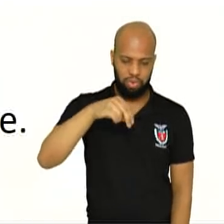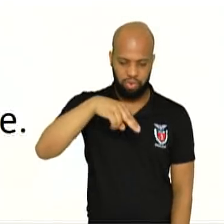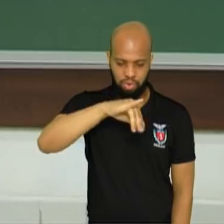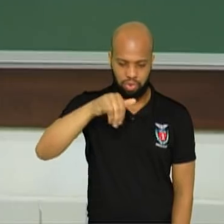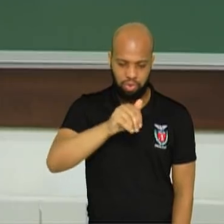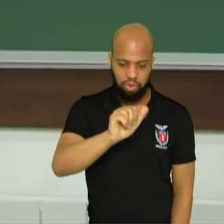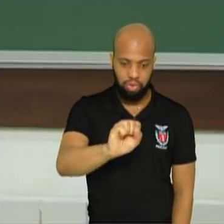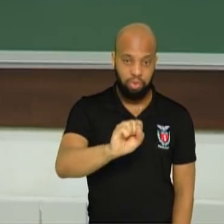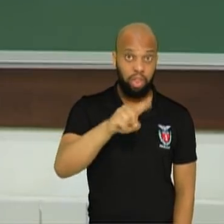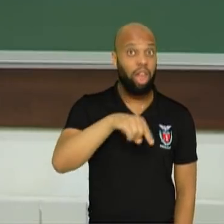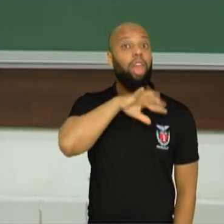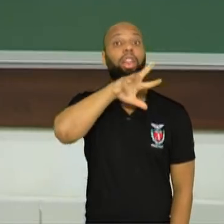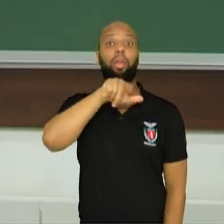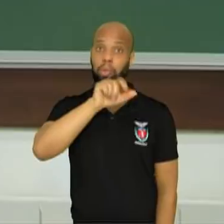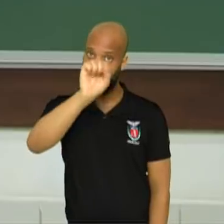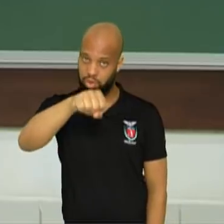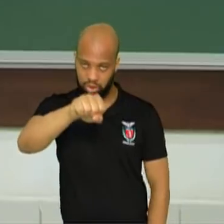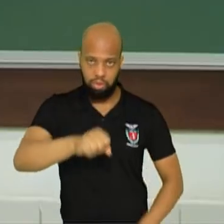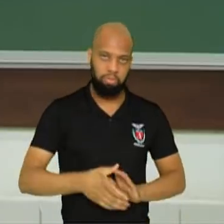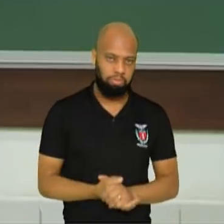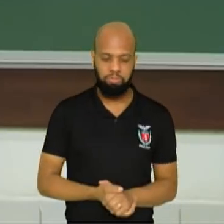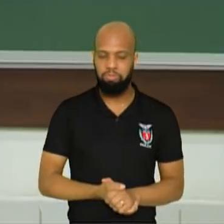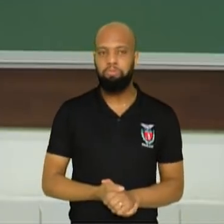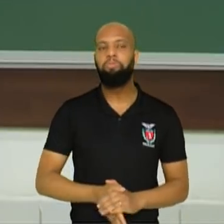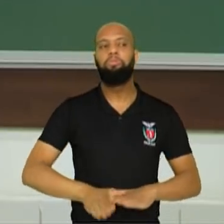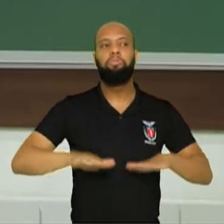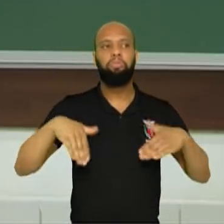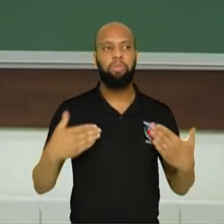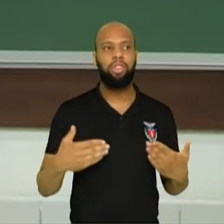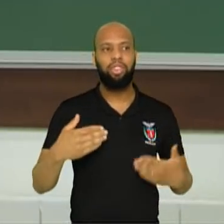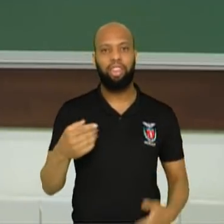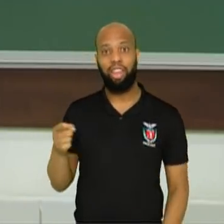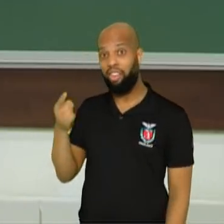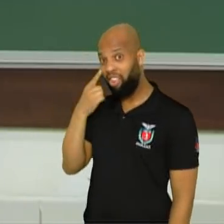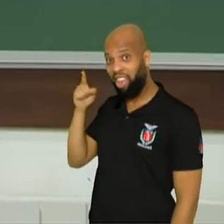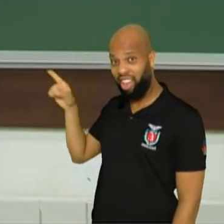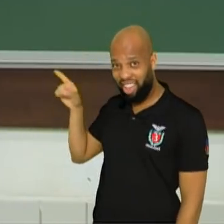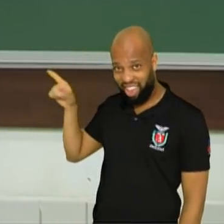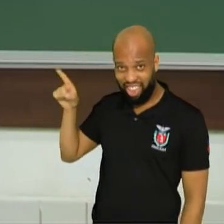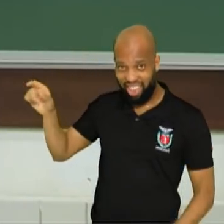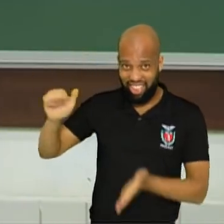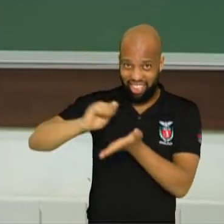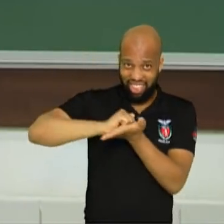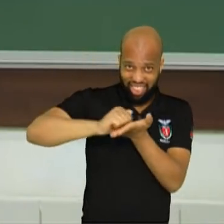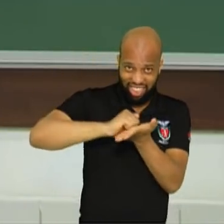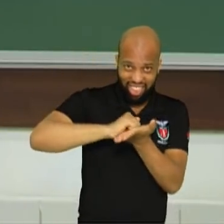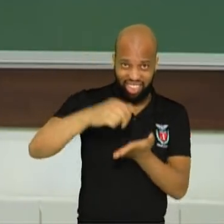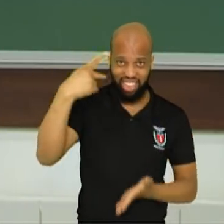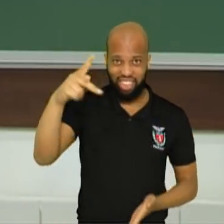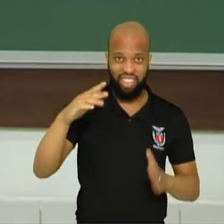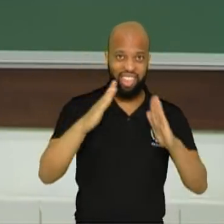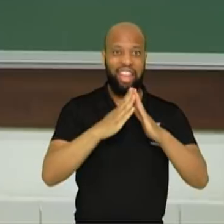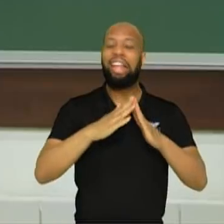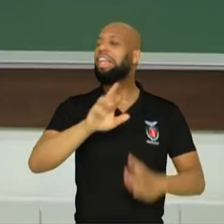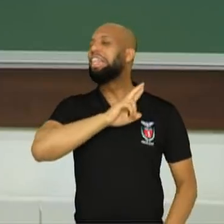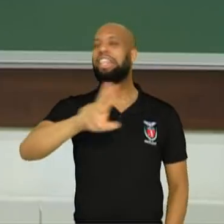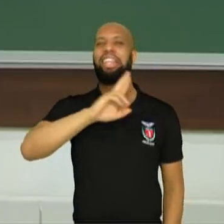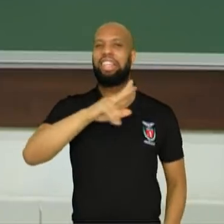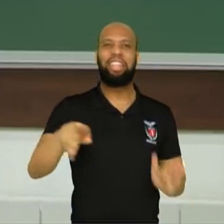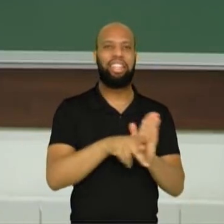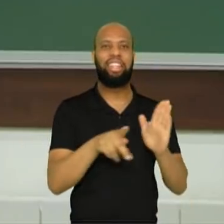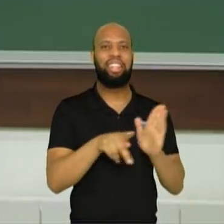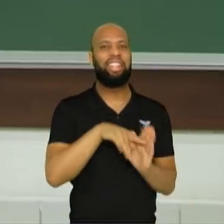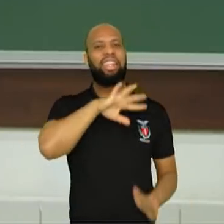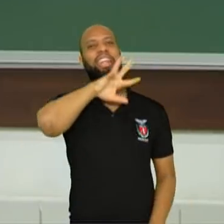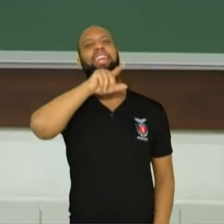são animais, ok? Então, essa esponja aqui que você tem na sua casa não é um